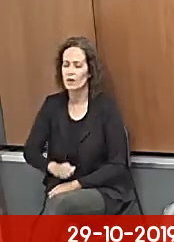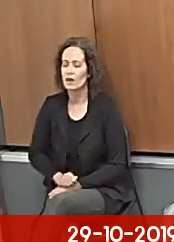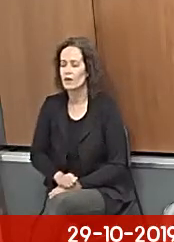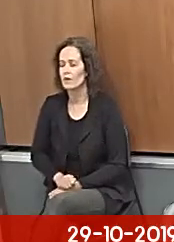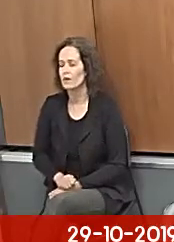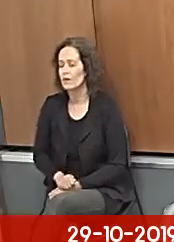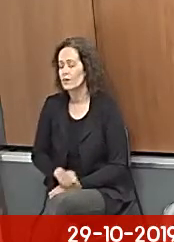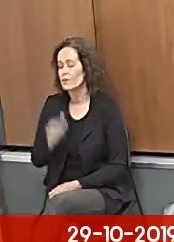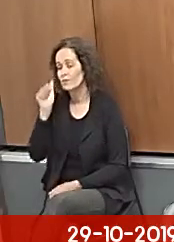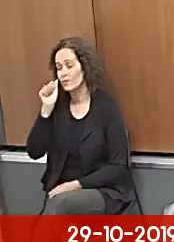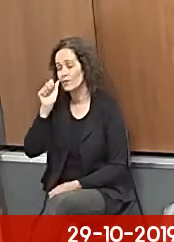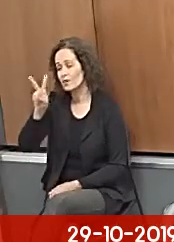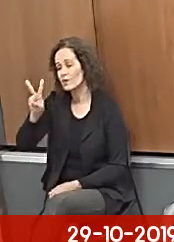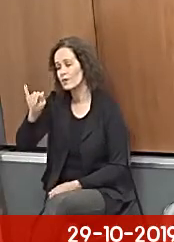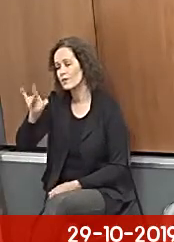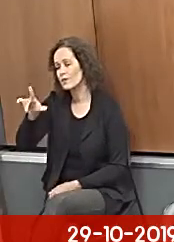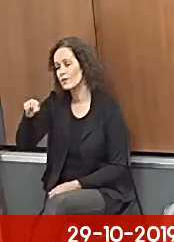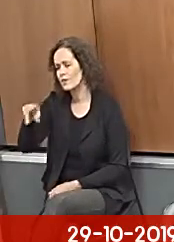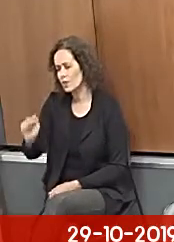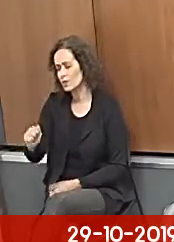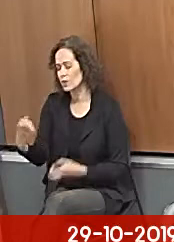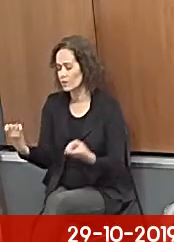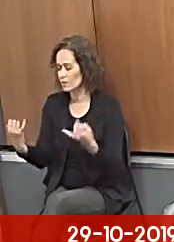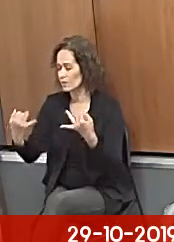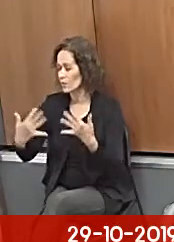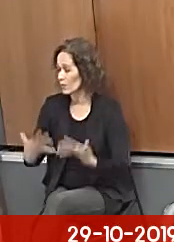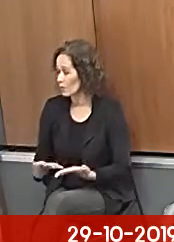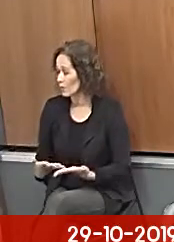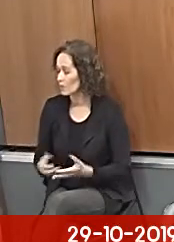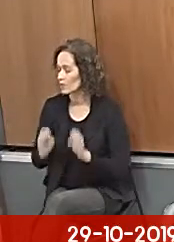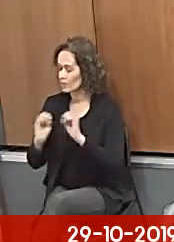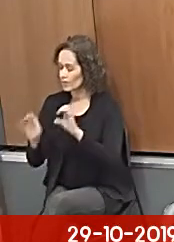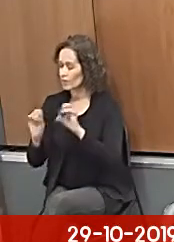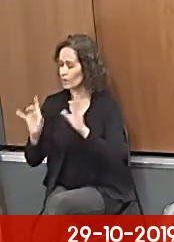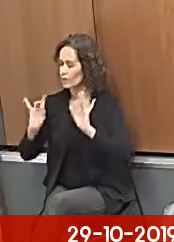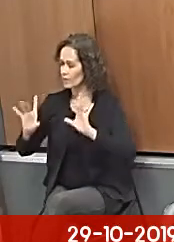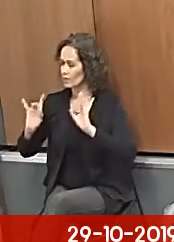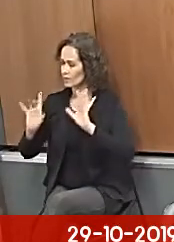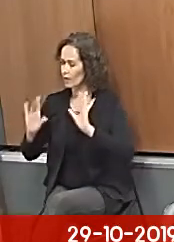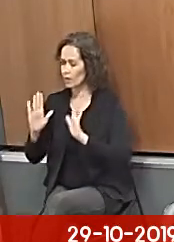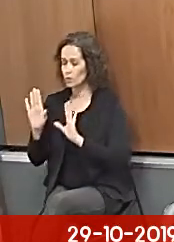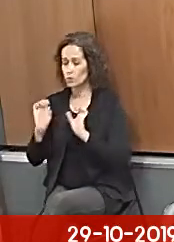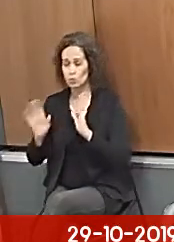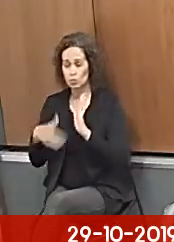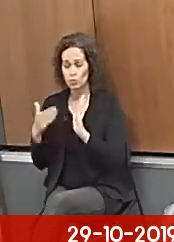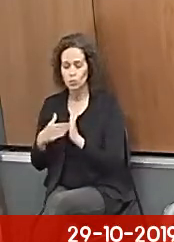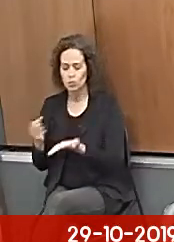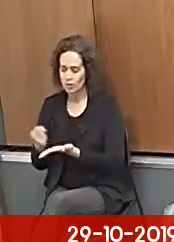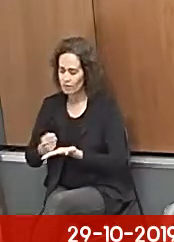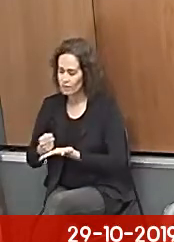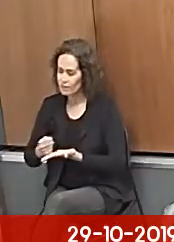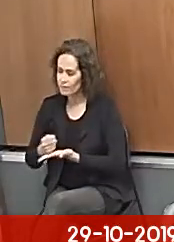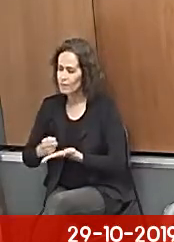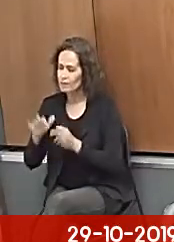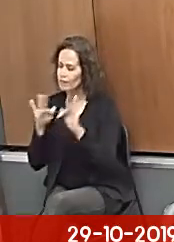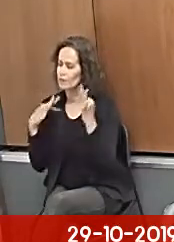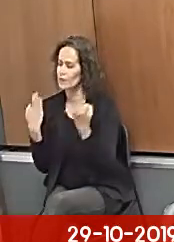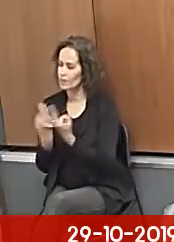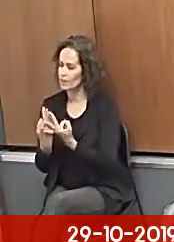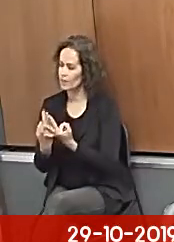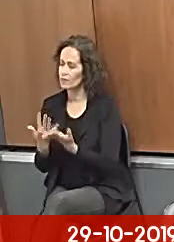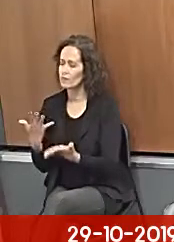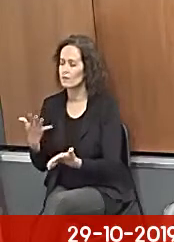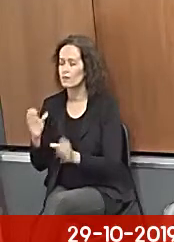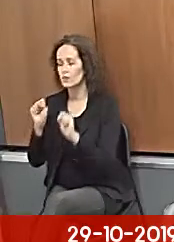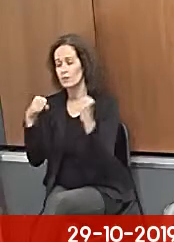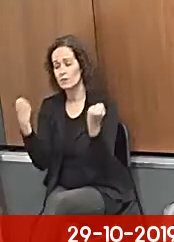ensino especial, o Marcelo também pontuou isso, eu acho que tudo uma base é família. Eu trabalho dentro de um seminário, com uma palestra que nós fazemos